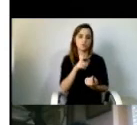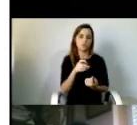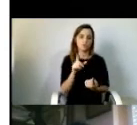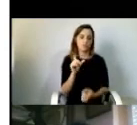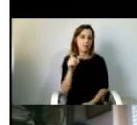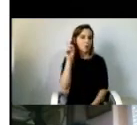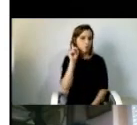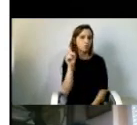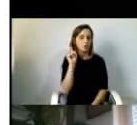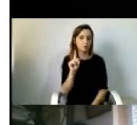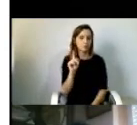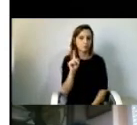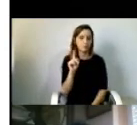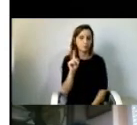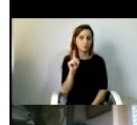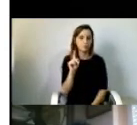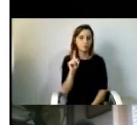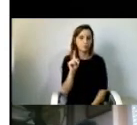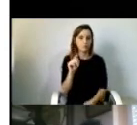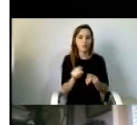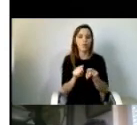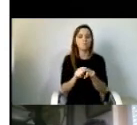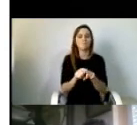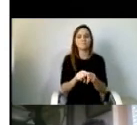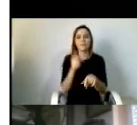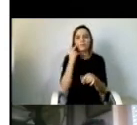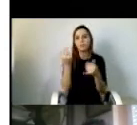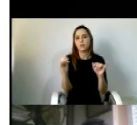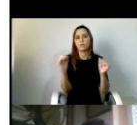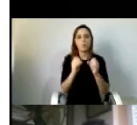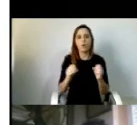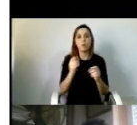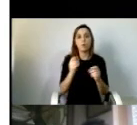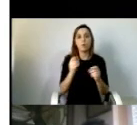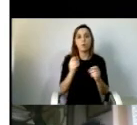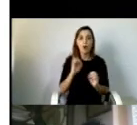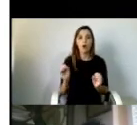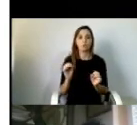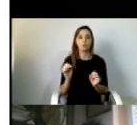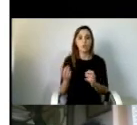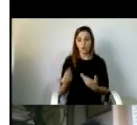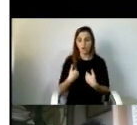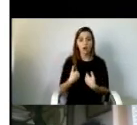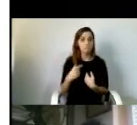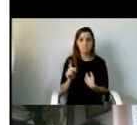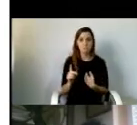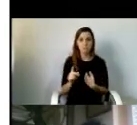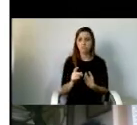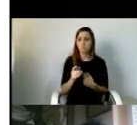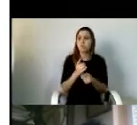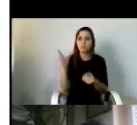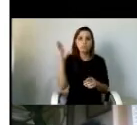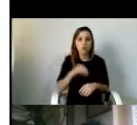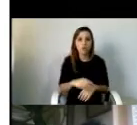em termos do que é não ter uma vida independente. Porque a mãe tira, porque não sei o porquê, para ajudar o meu